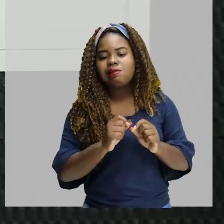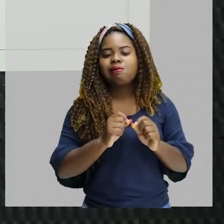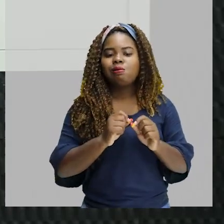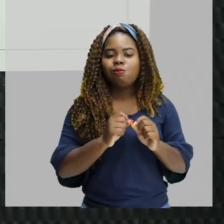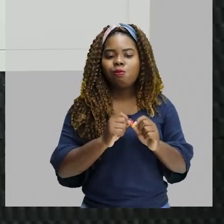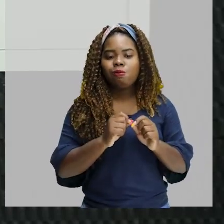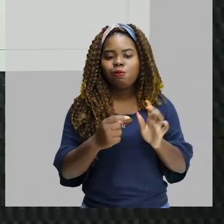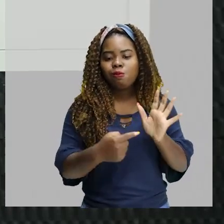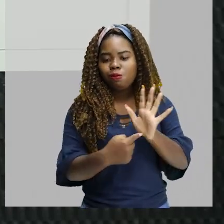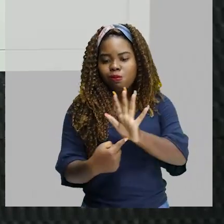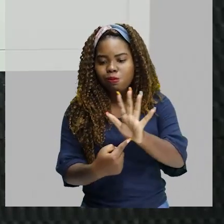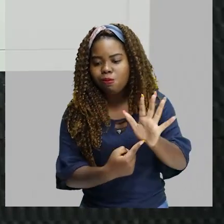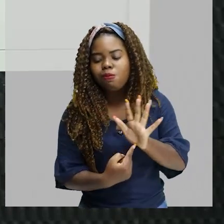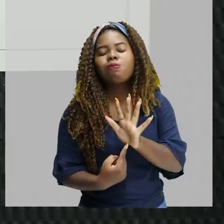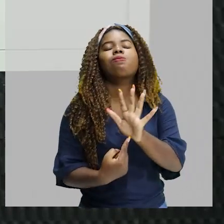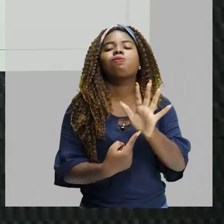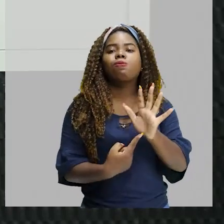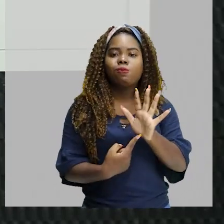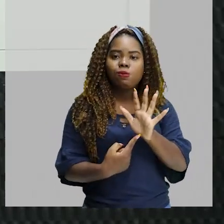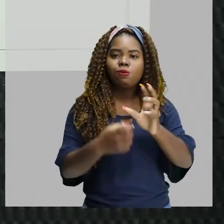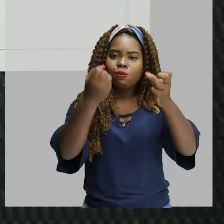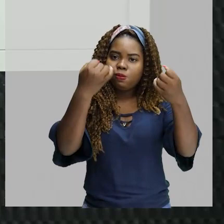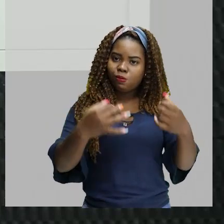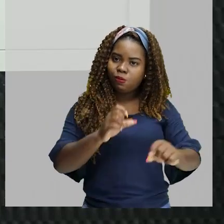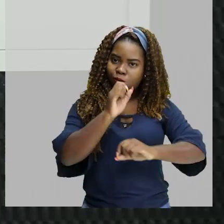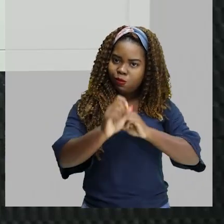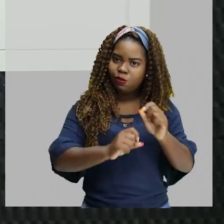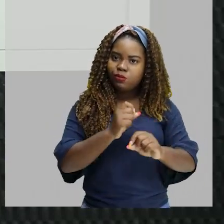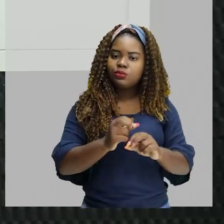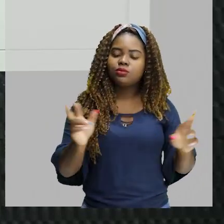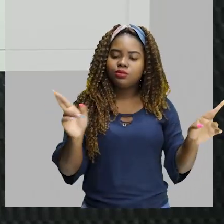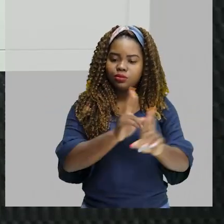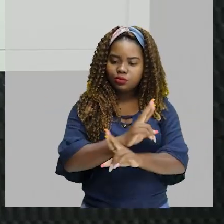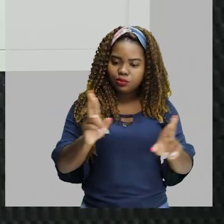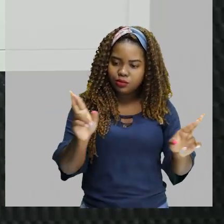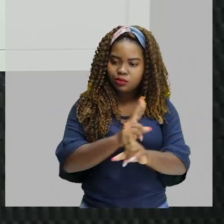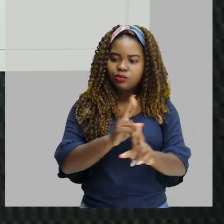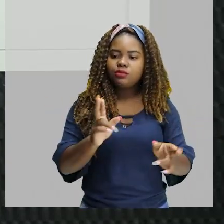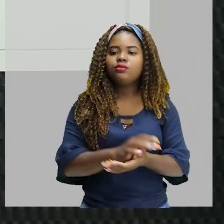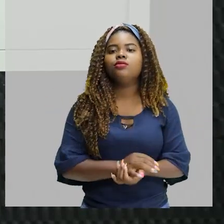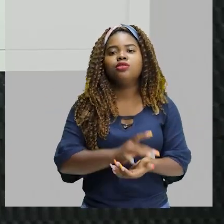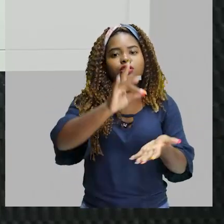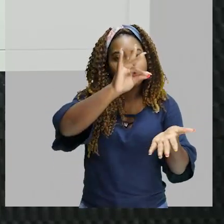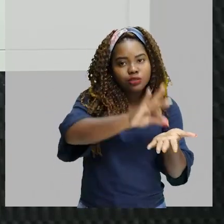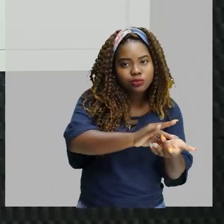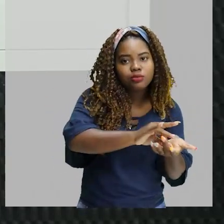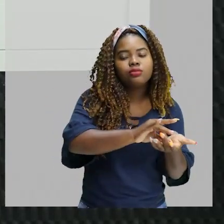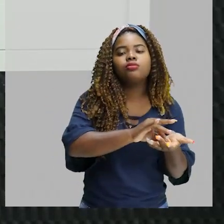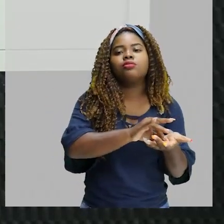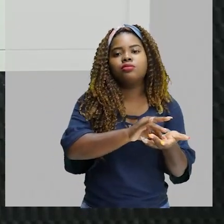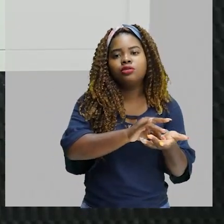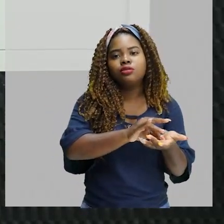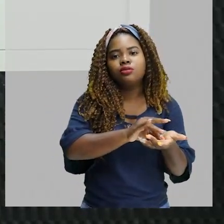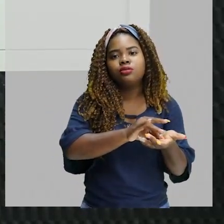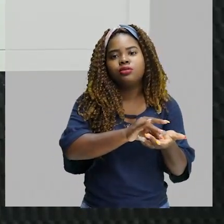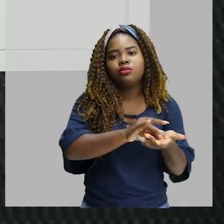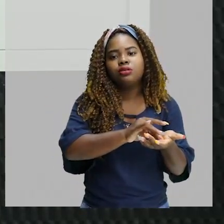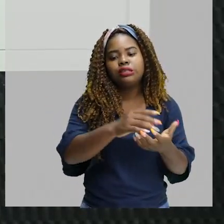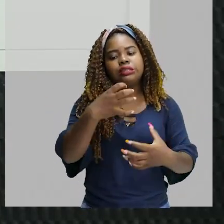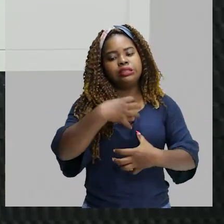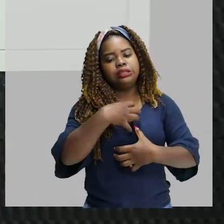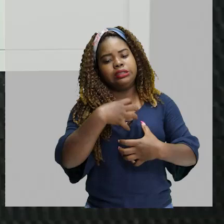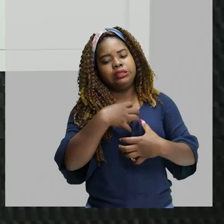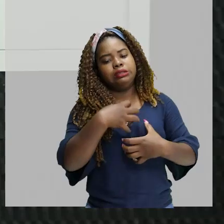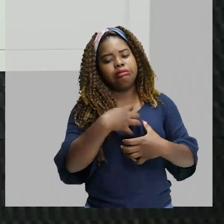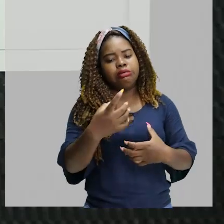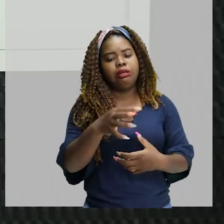claro, basilada através da garantia de uma verdade. Tá? Ele se sentiria